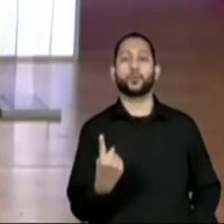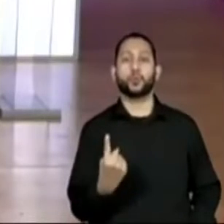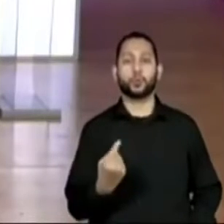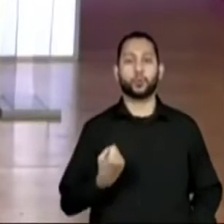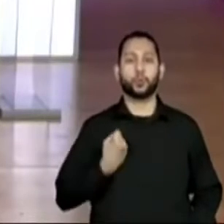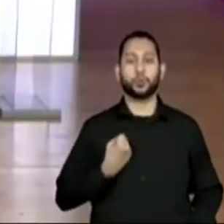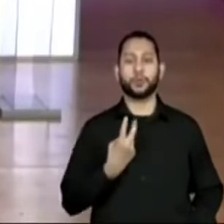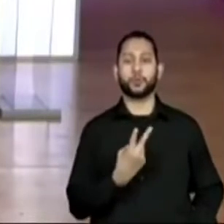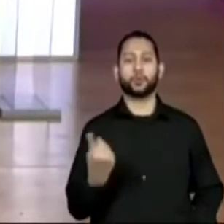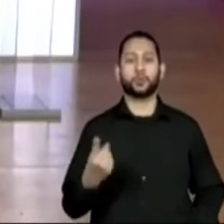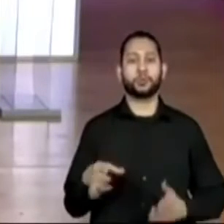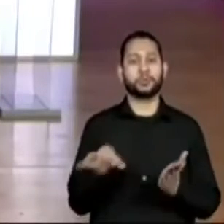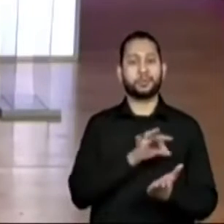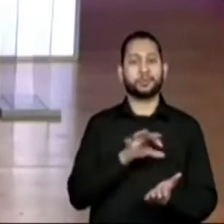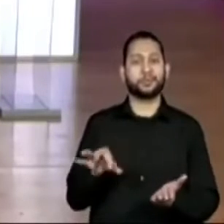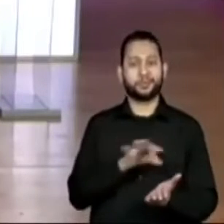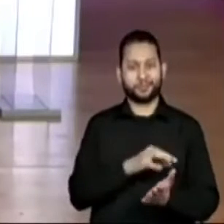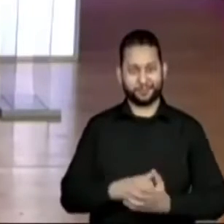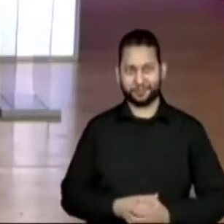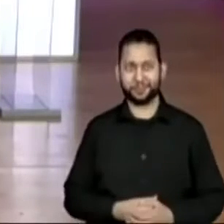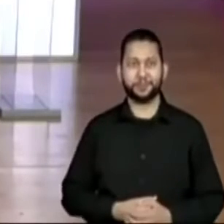Pro.